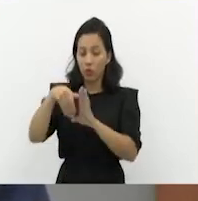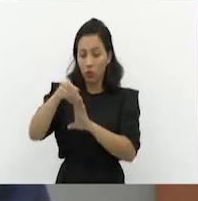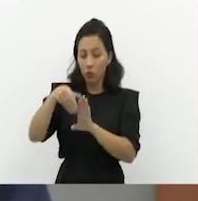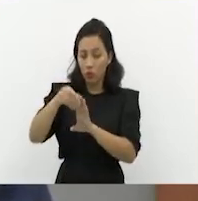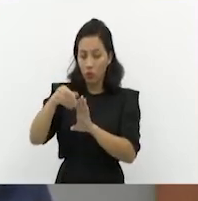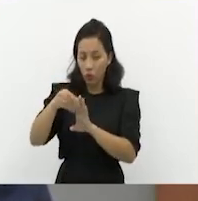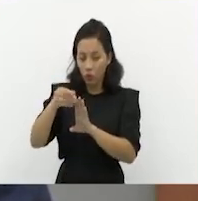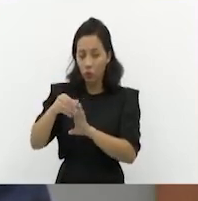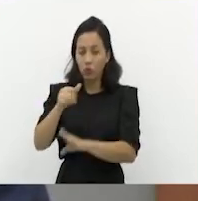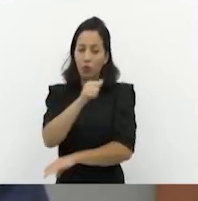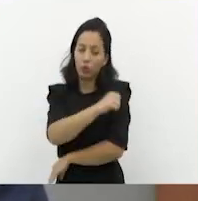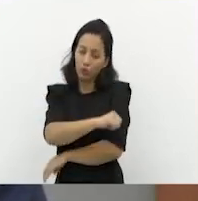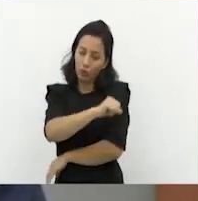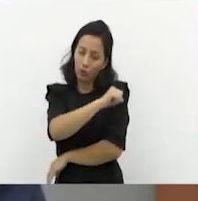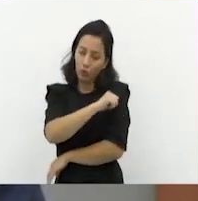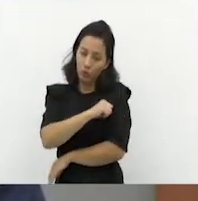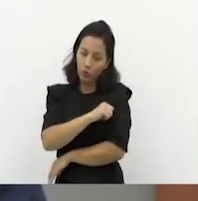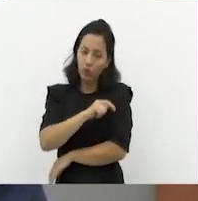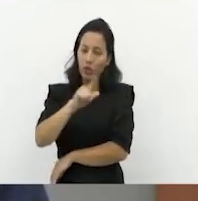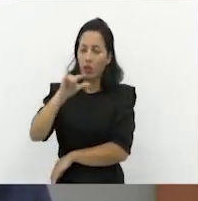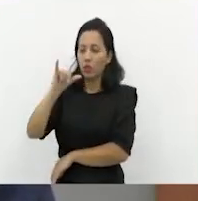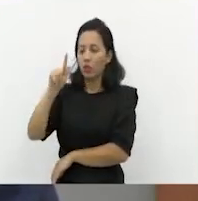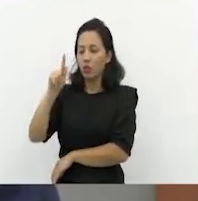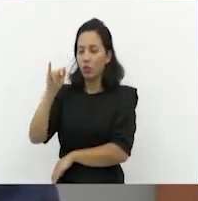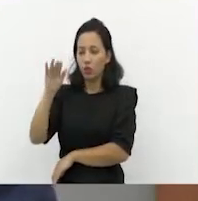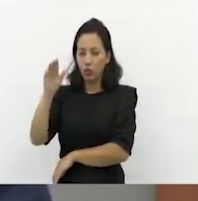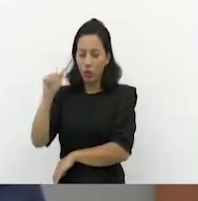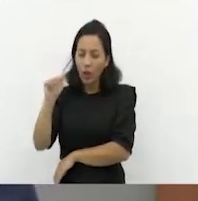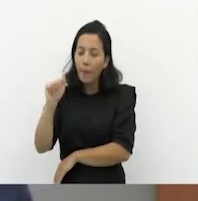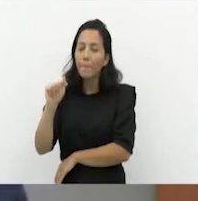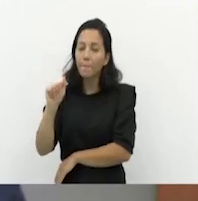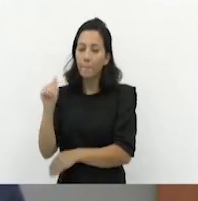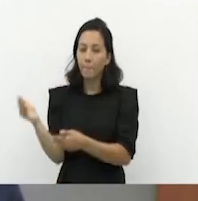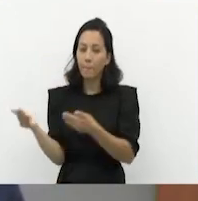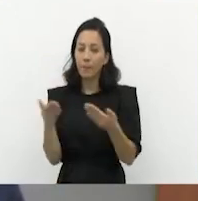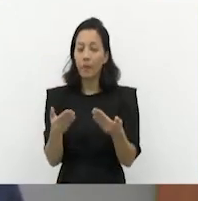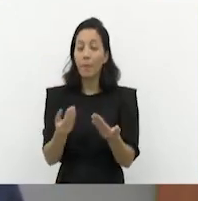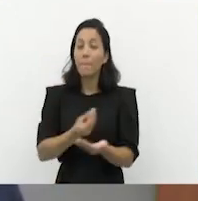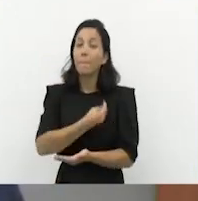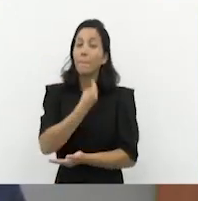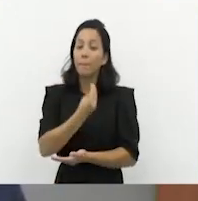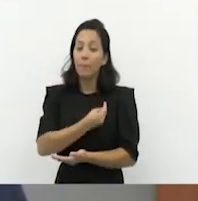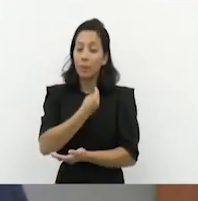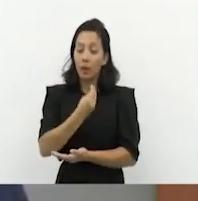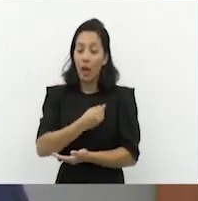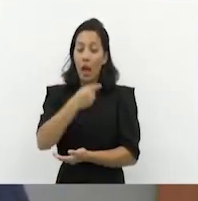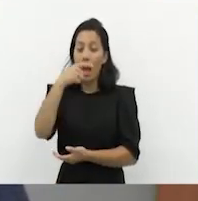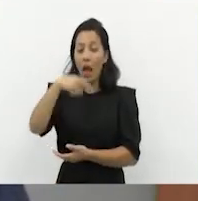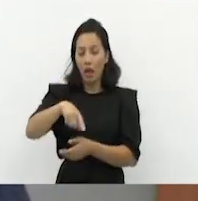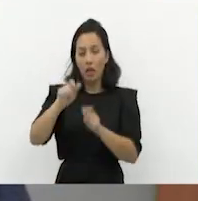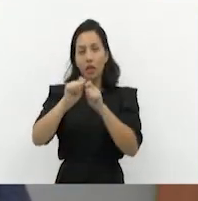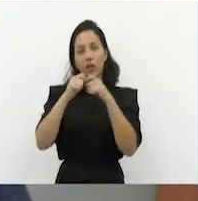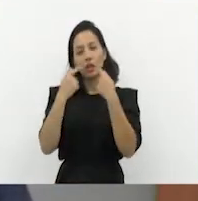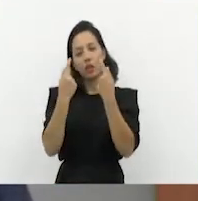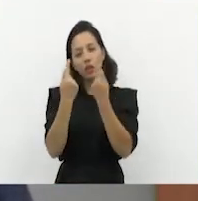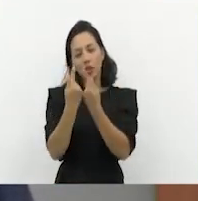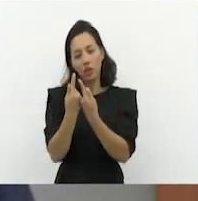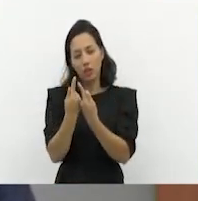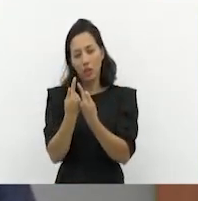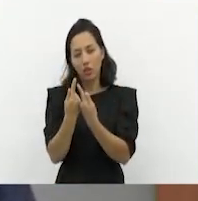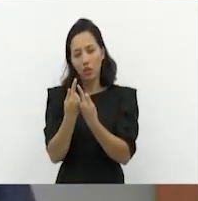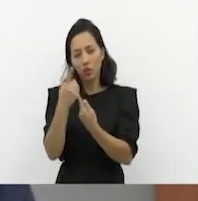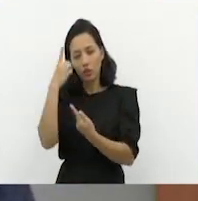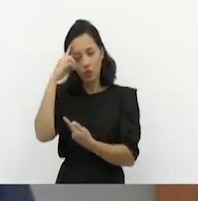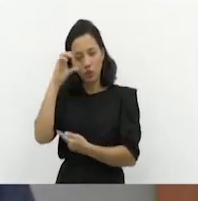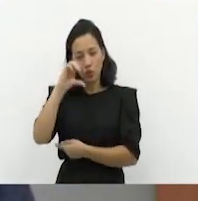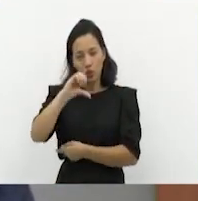Enfermagem, senhora Lígia Cristiane Arfelli, para que compareçam a essa Casa de Leis às 9 horas do dia